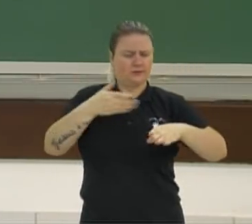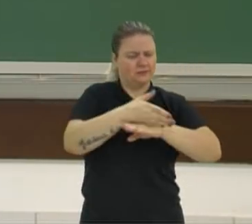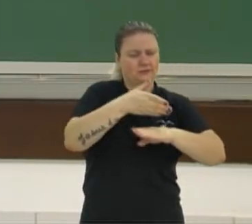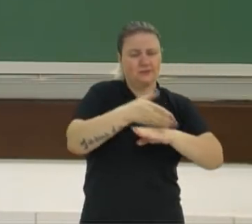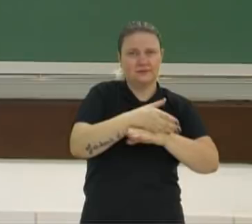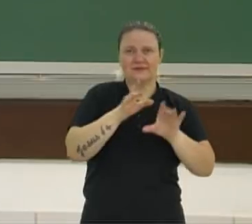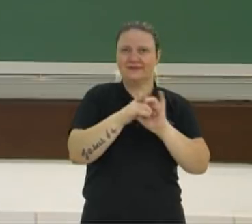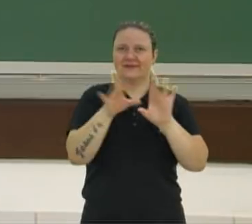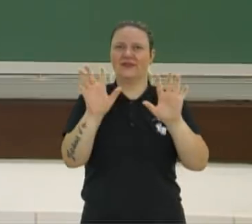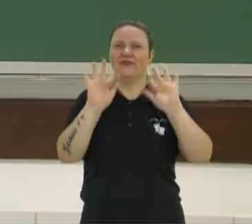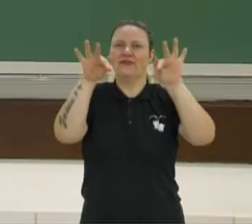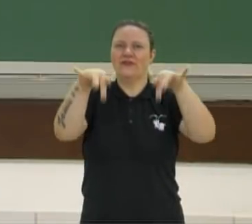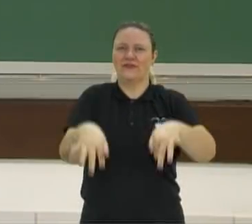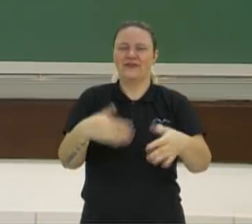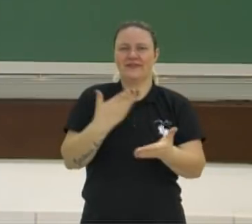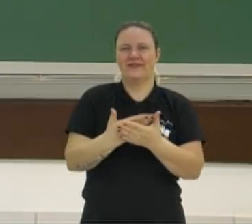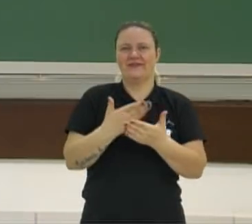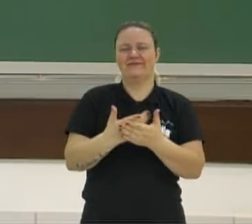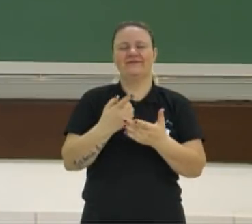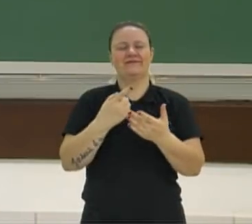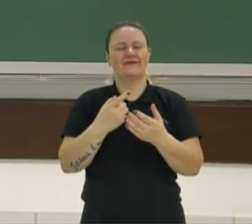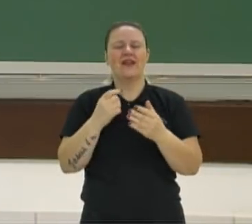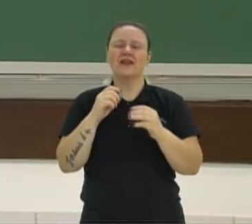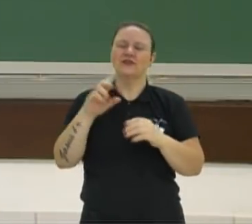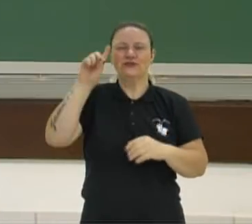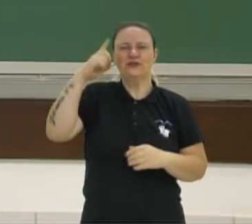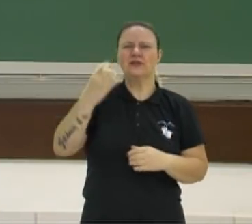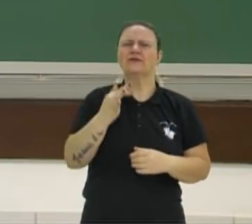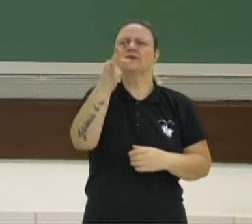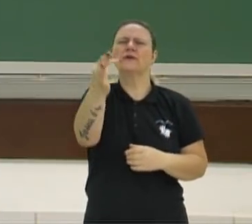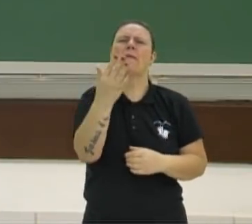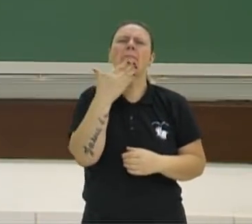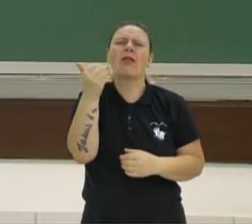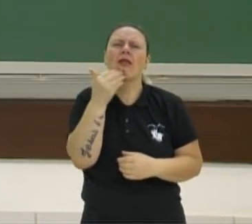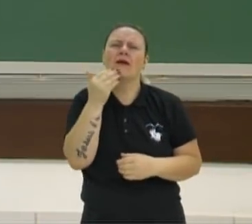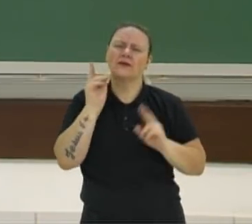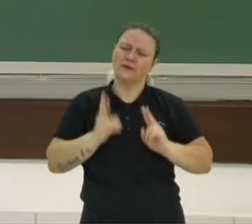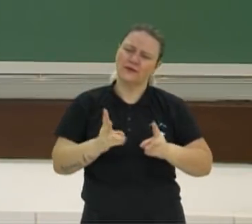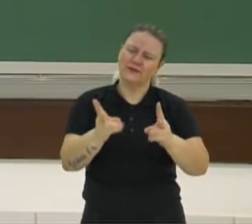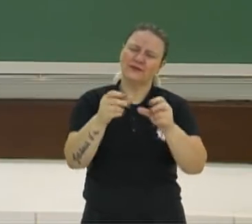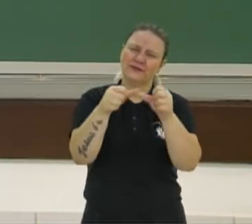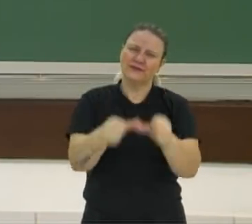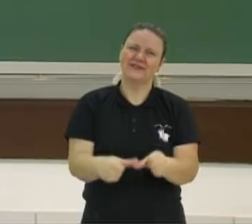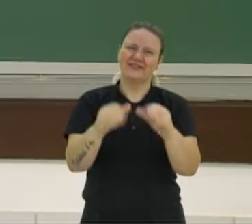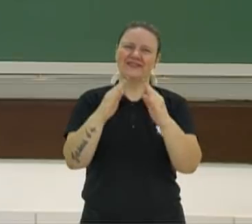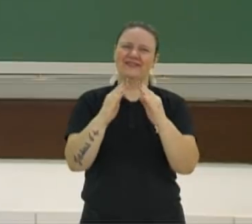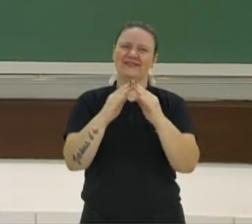Estamos no fim da aula. Desejo a você dias melhores, continue bem e até a próxima.